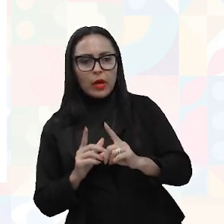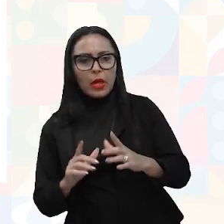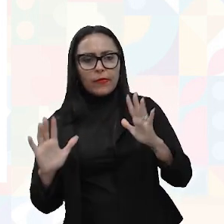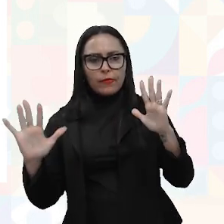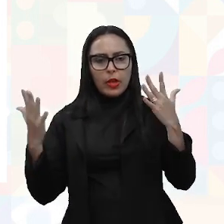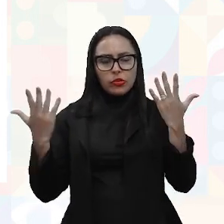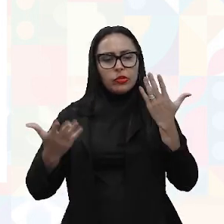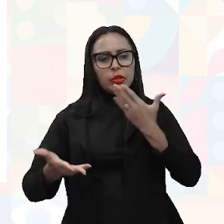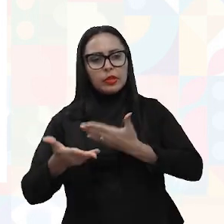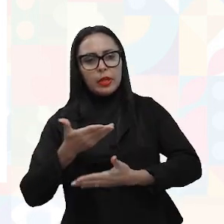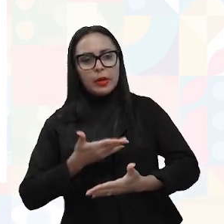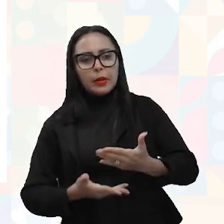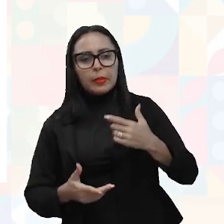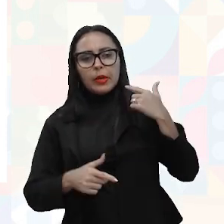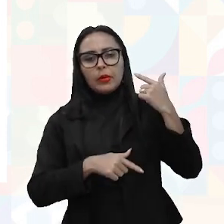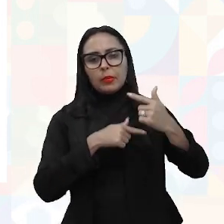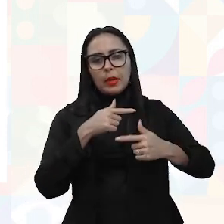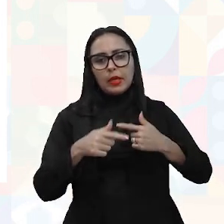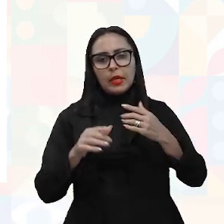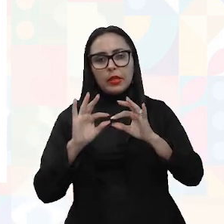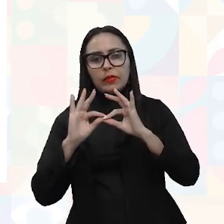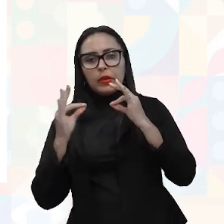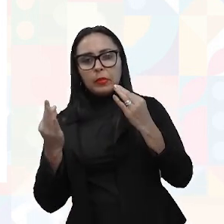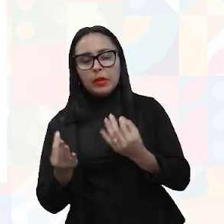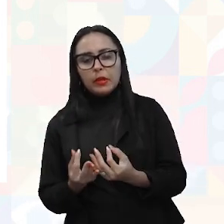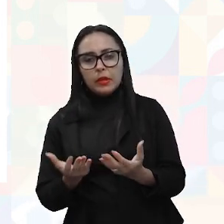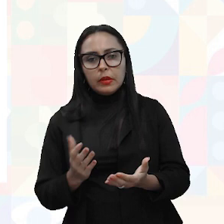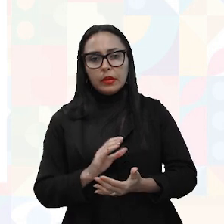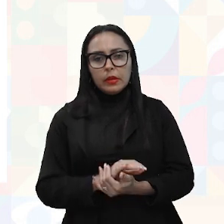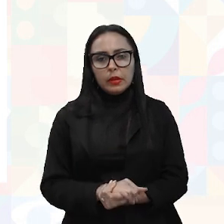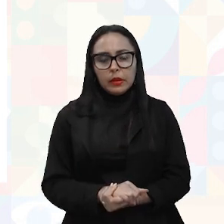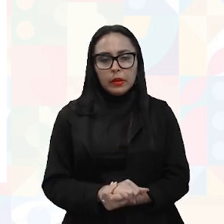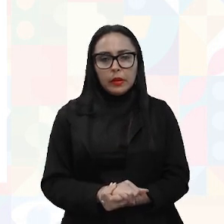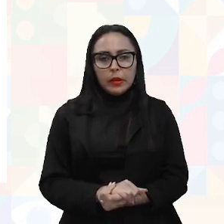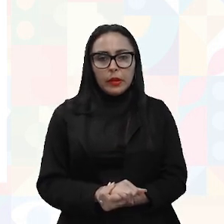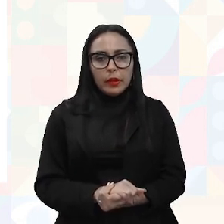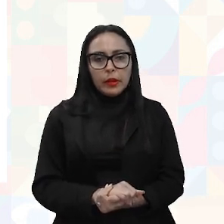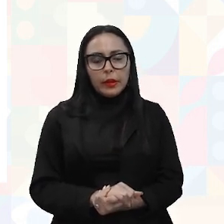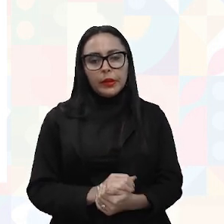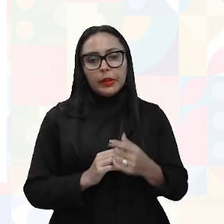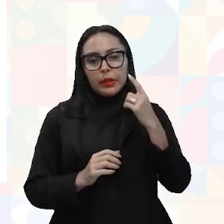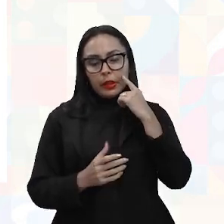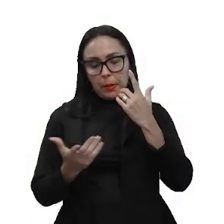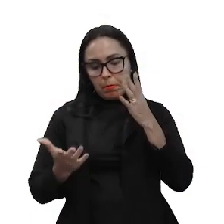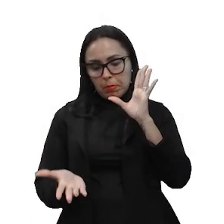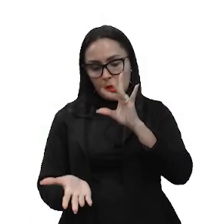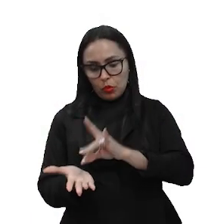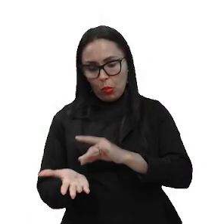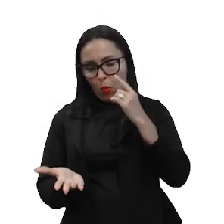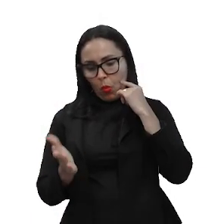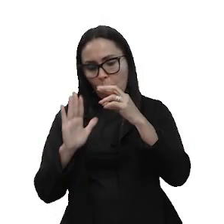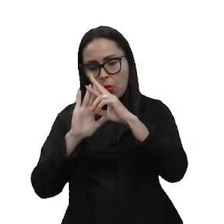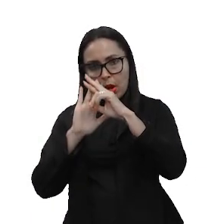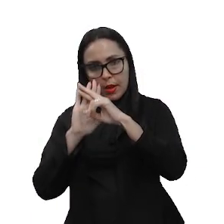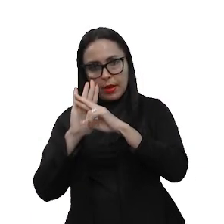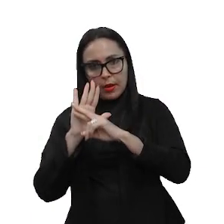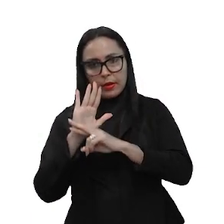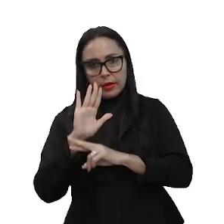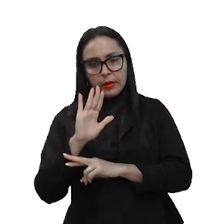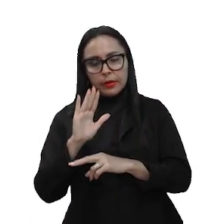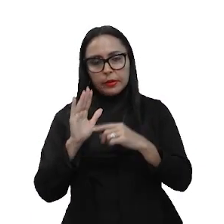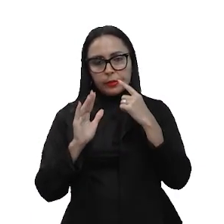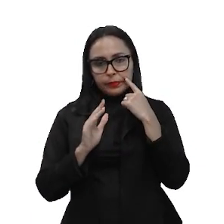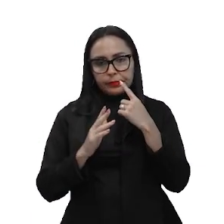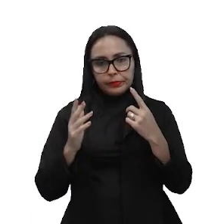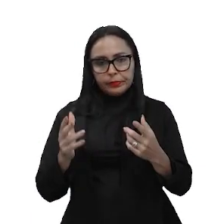amigos, enfim. E aí vamos entrar mais em conceito. O jogo, ele pressupõe uma regra. O brinquedo é objeto, então o brinquedo é